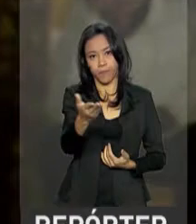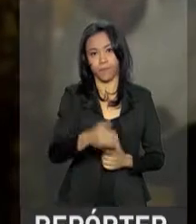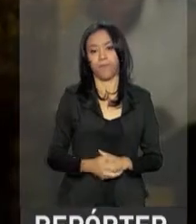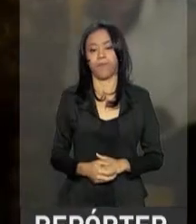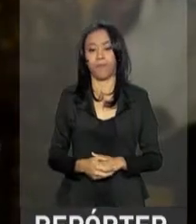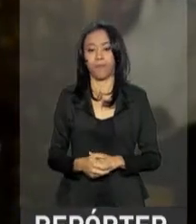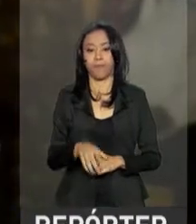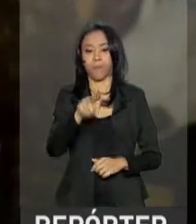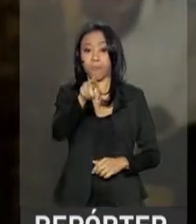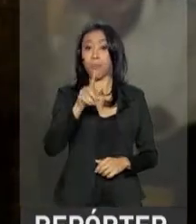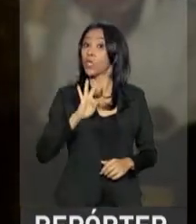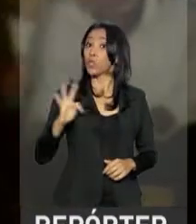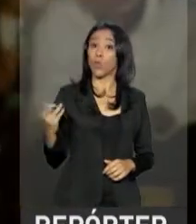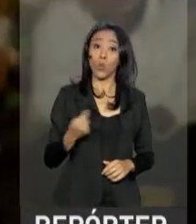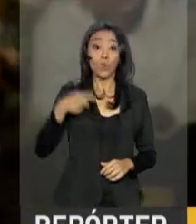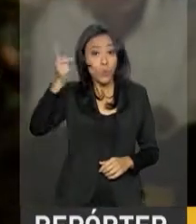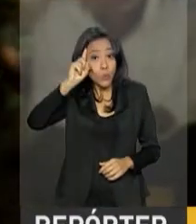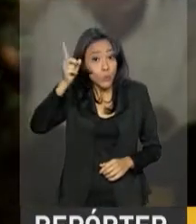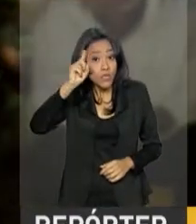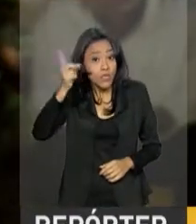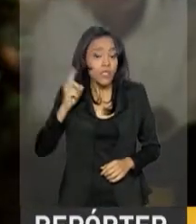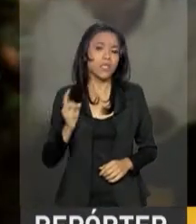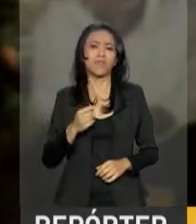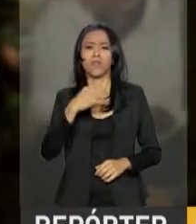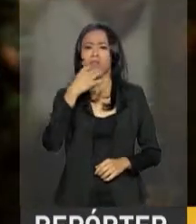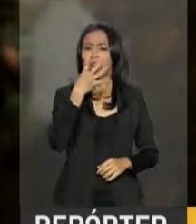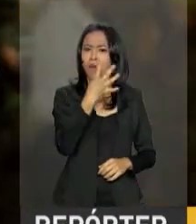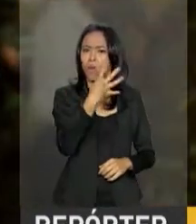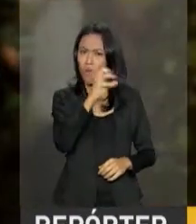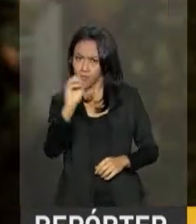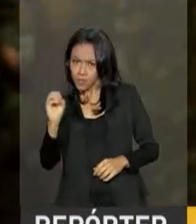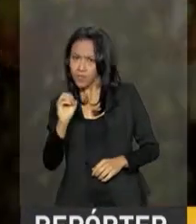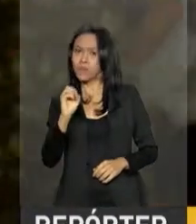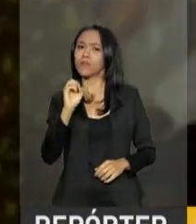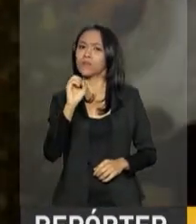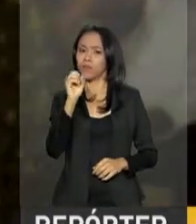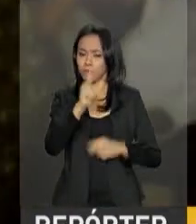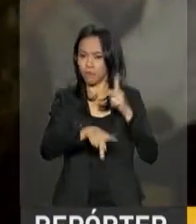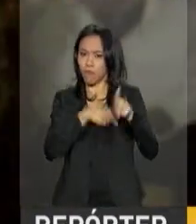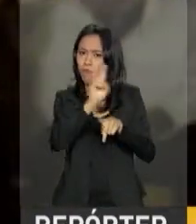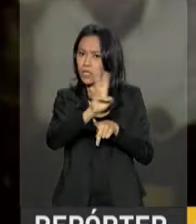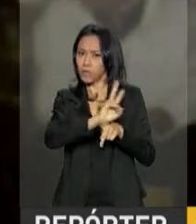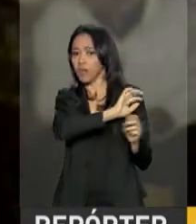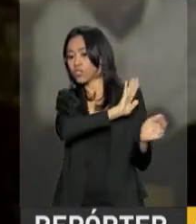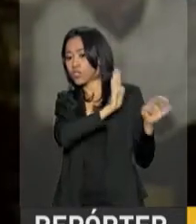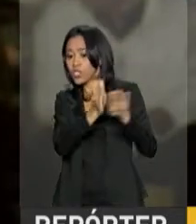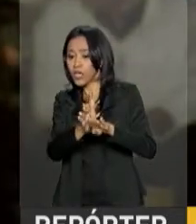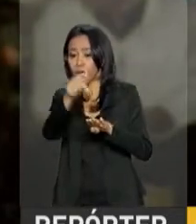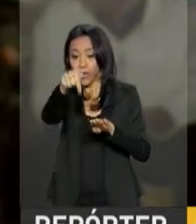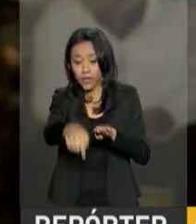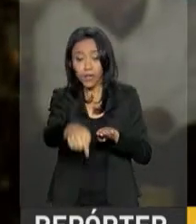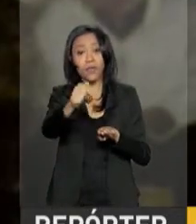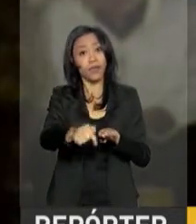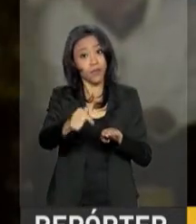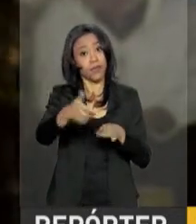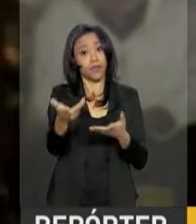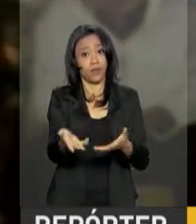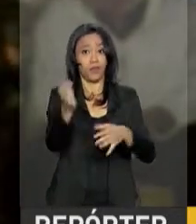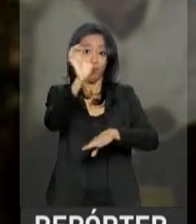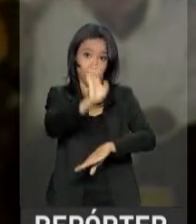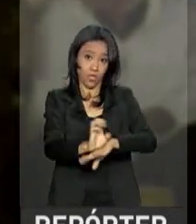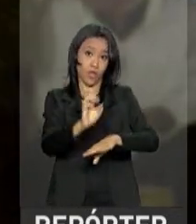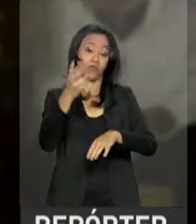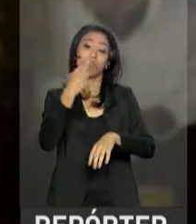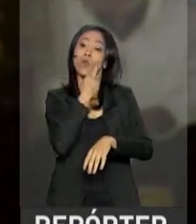todos os dias cerca de 400 venezuelanos chegam ao brasil aqui pelo município de pacaraíma em roraima